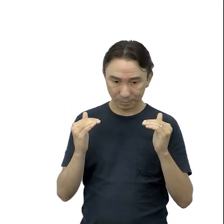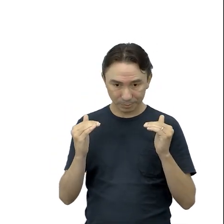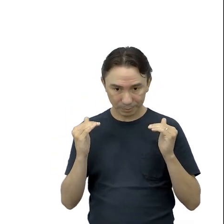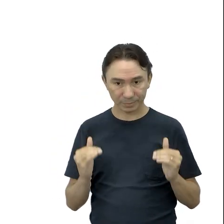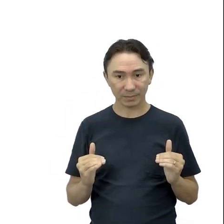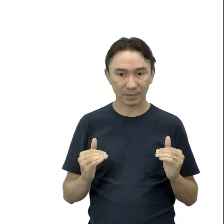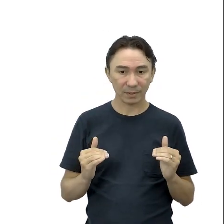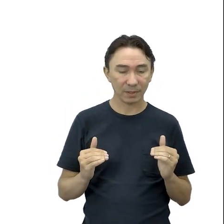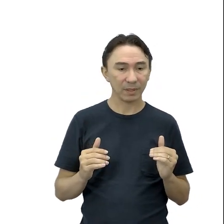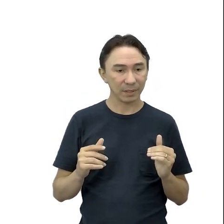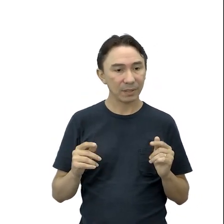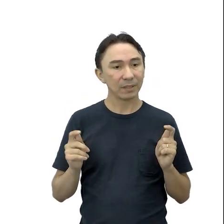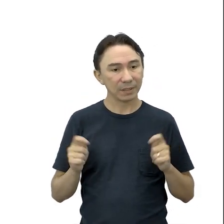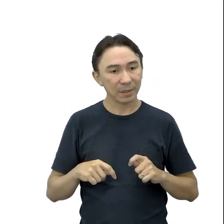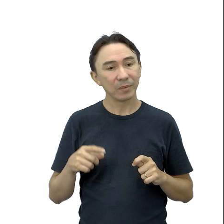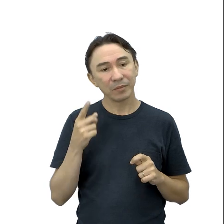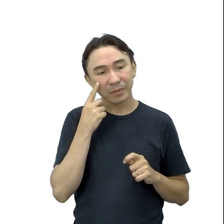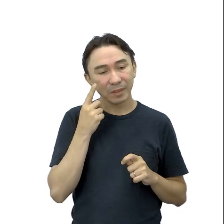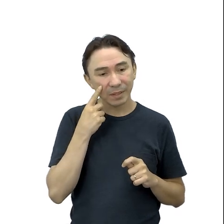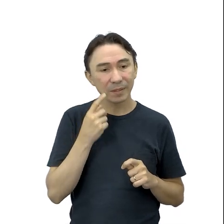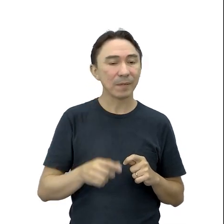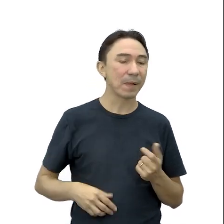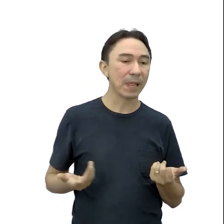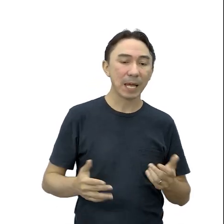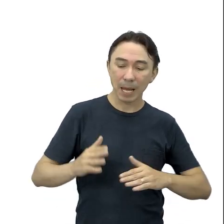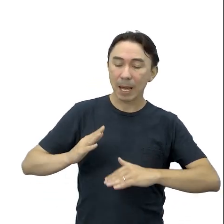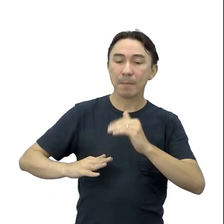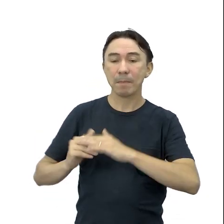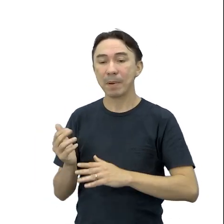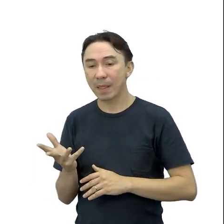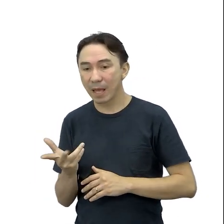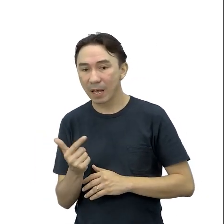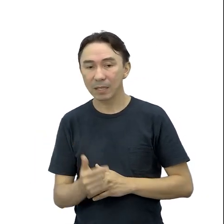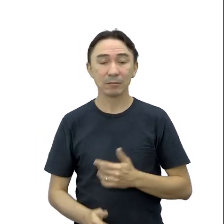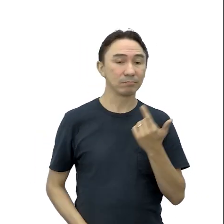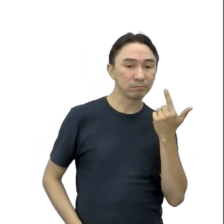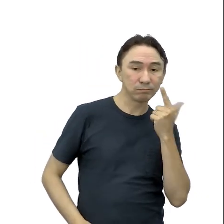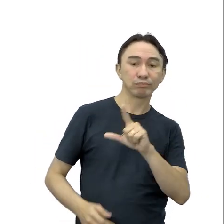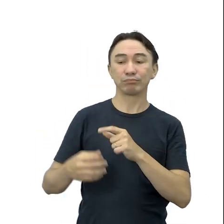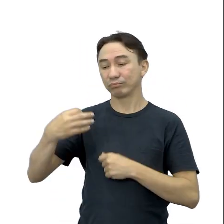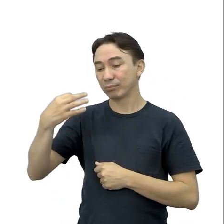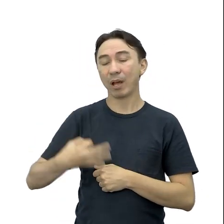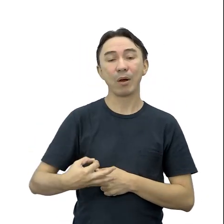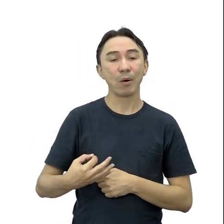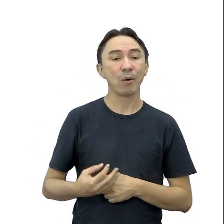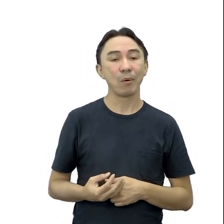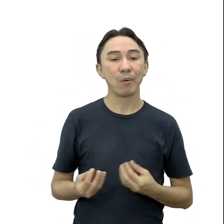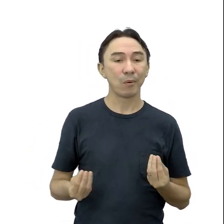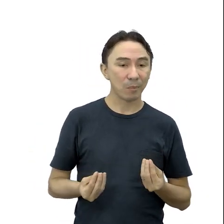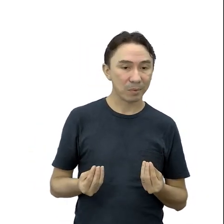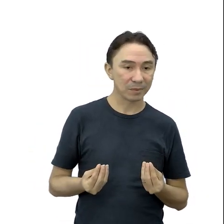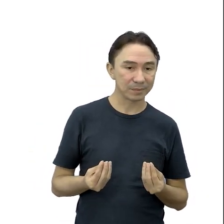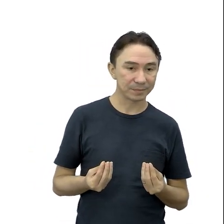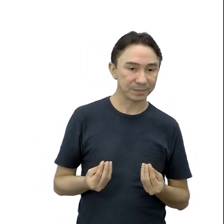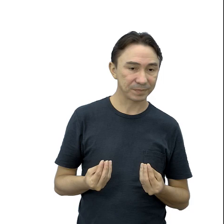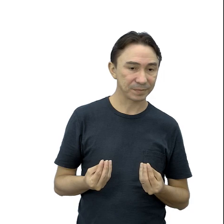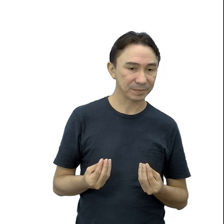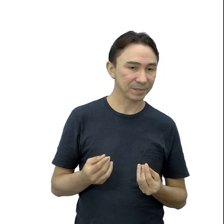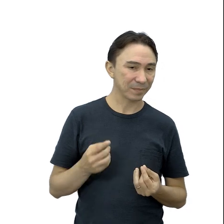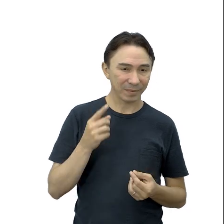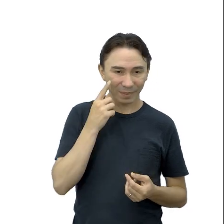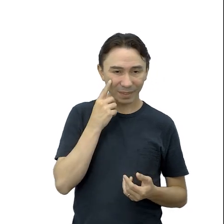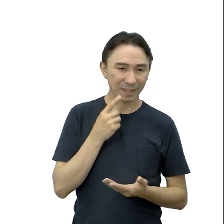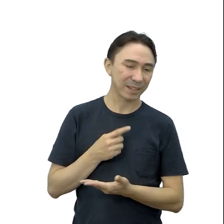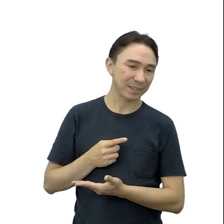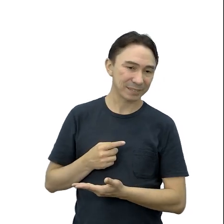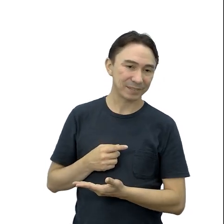ver o percentual de acertos por habilidade. Na ADE, ainda, né, eu não tenho o que é